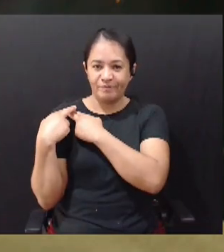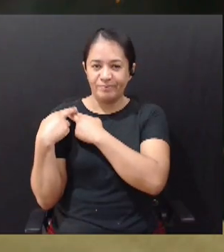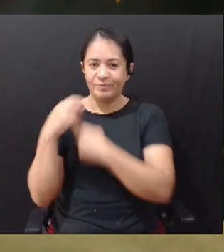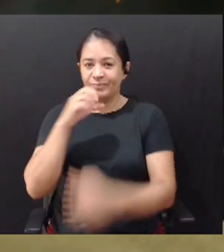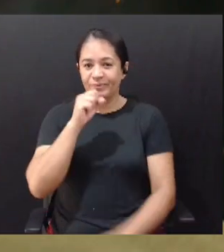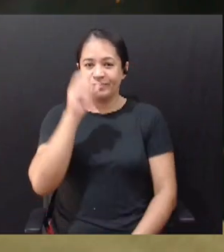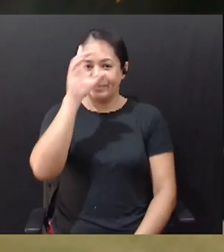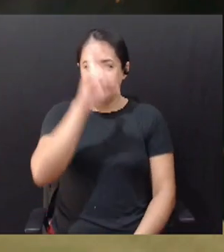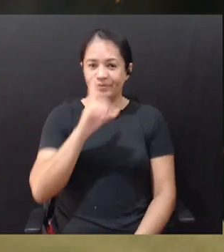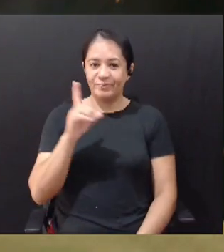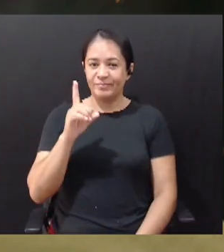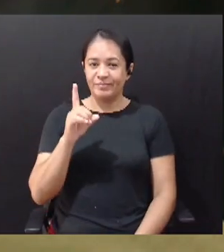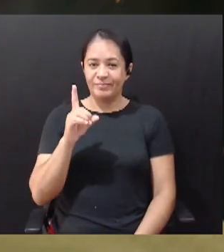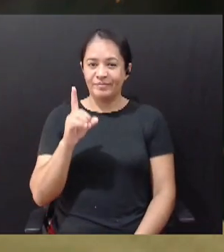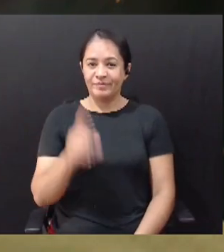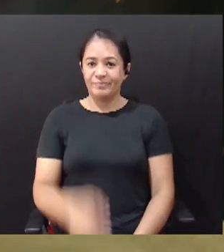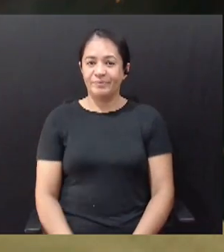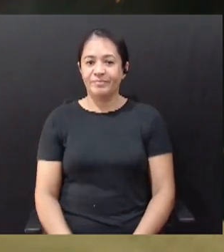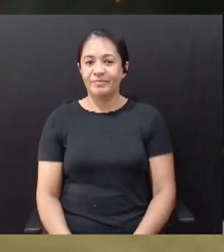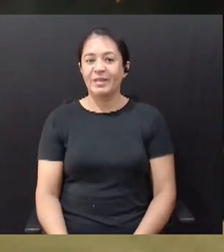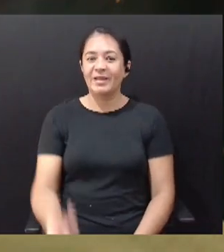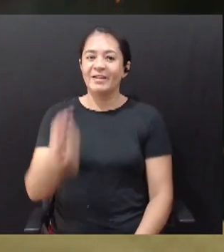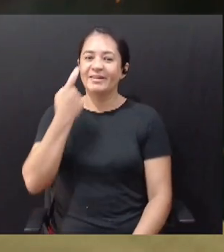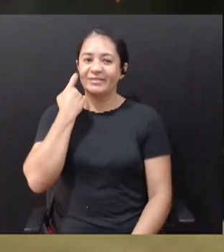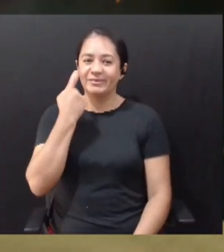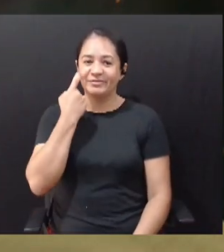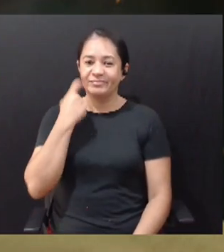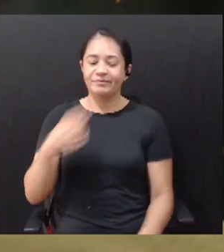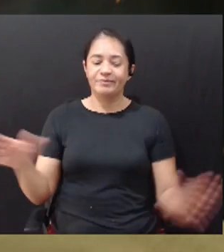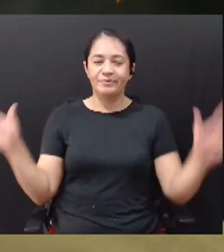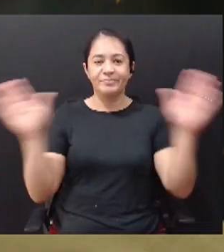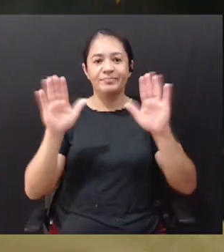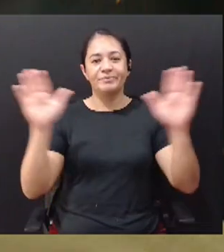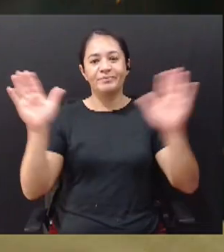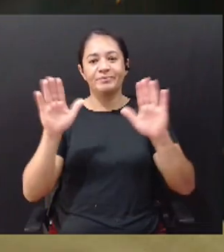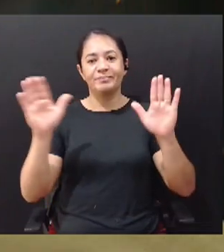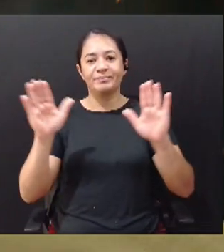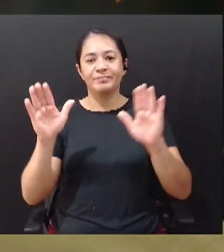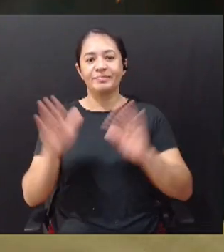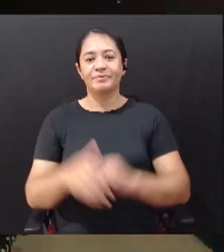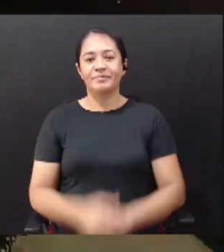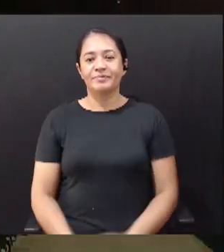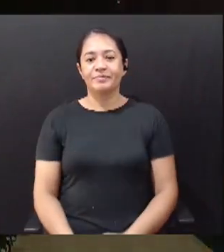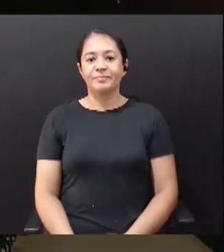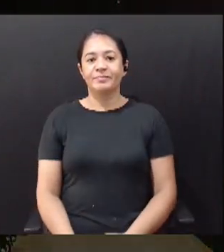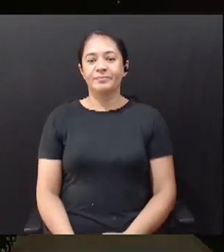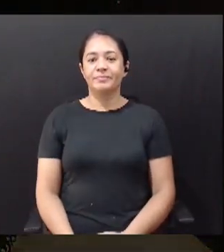de contas, sextamos! Valeu, pessoal! Fique bem e até segunda-feira.